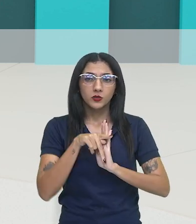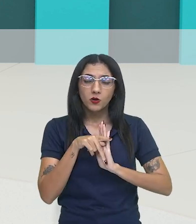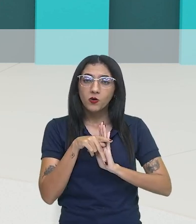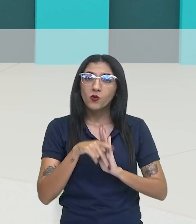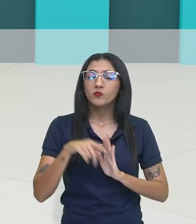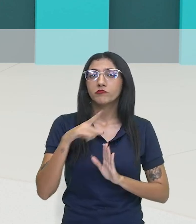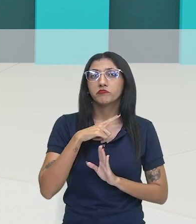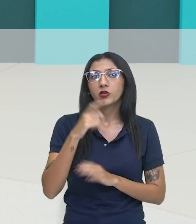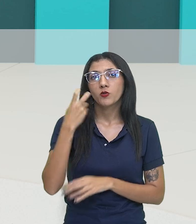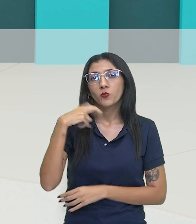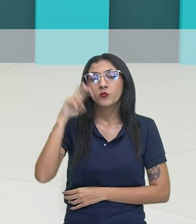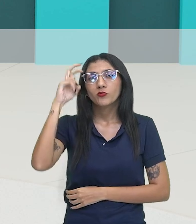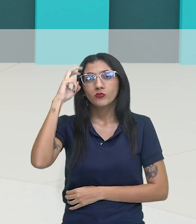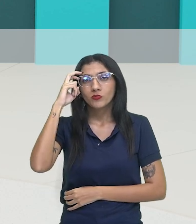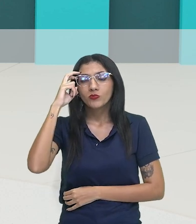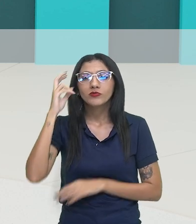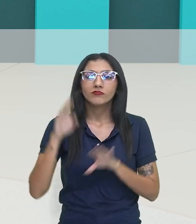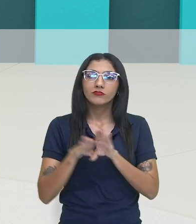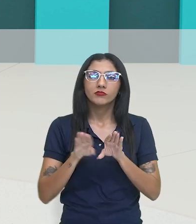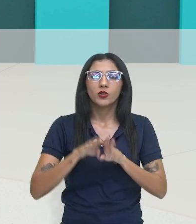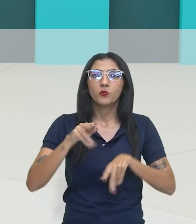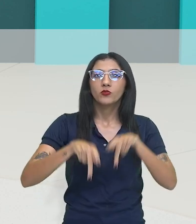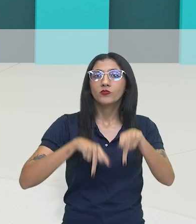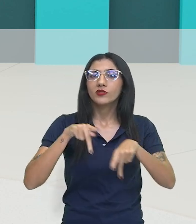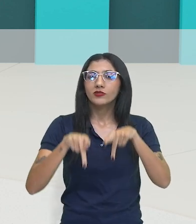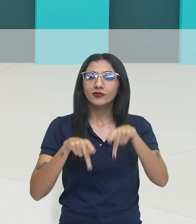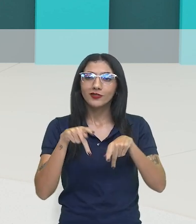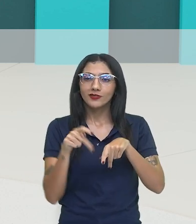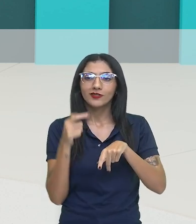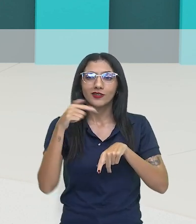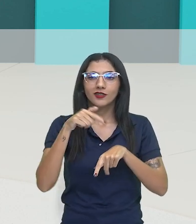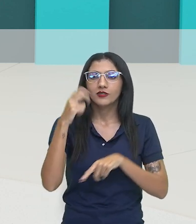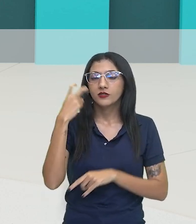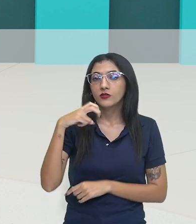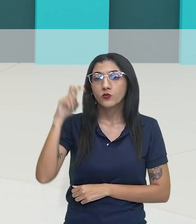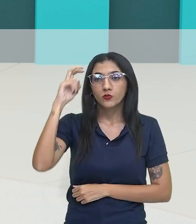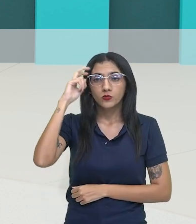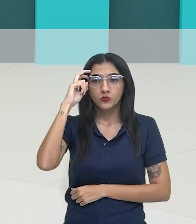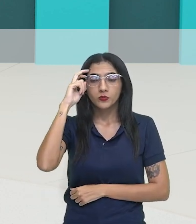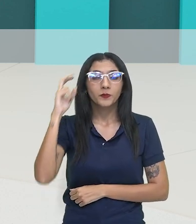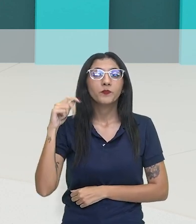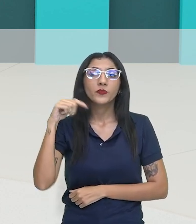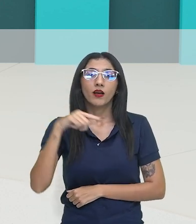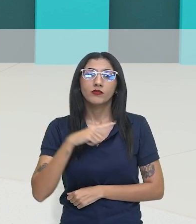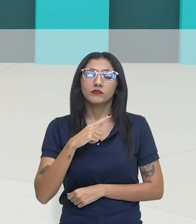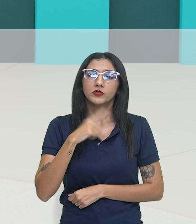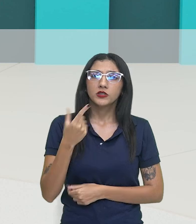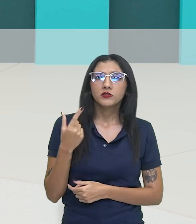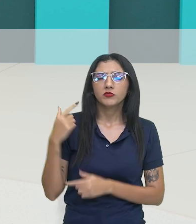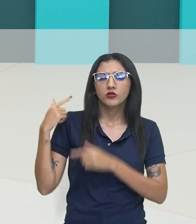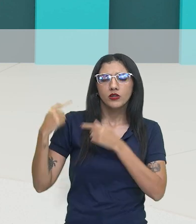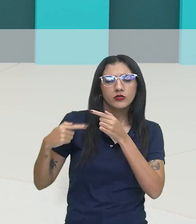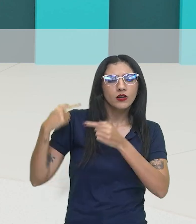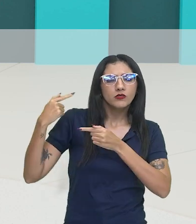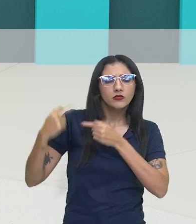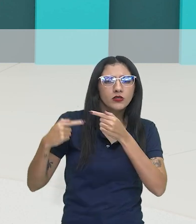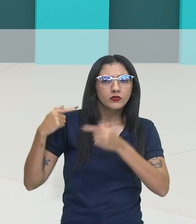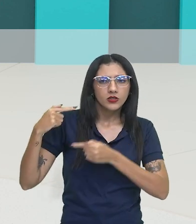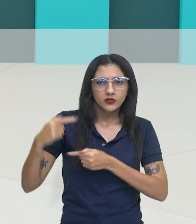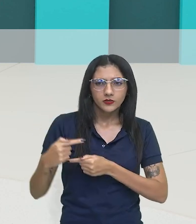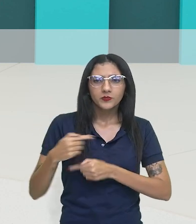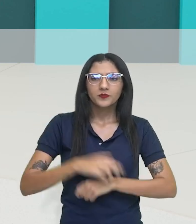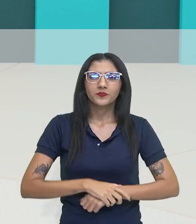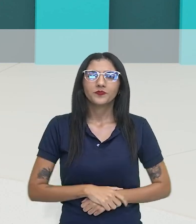sua cultura e tem o seu povo que faz com que essa cultura ela vá ali seguindo de geração em